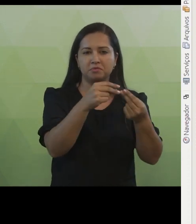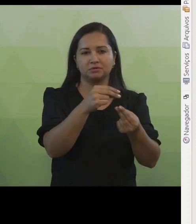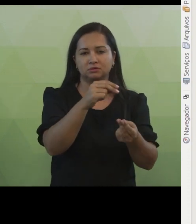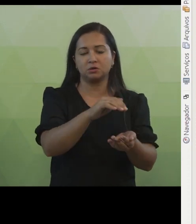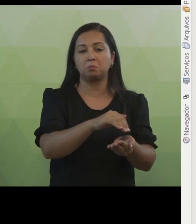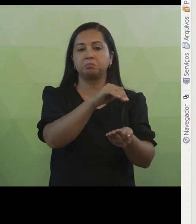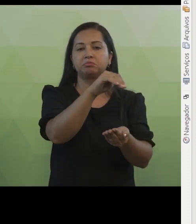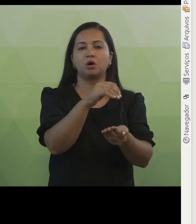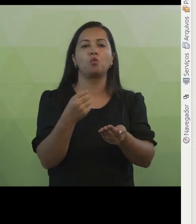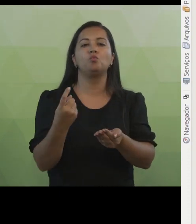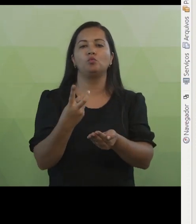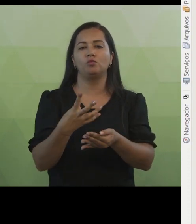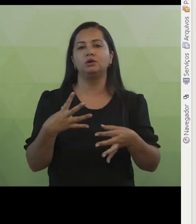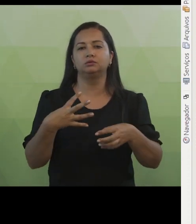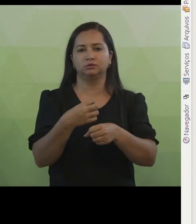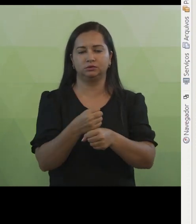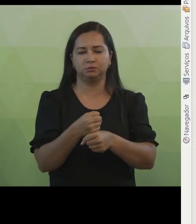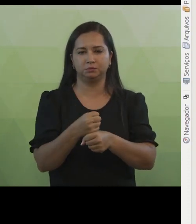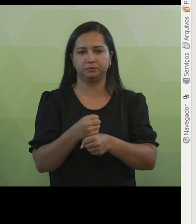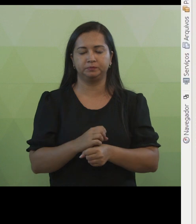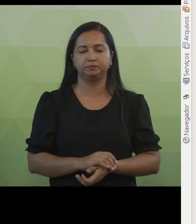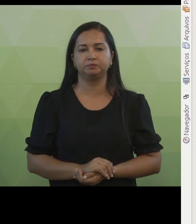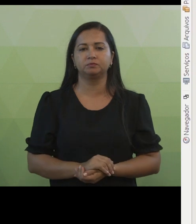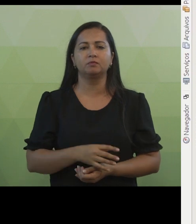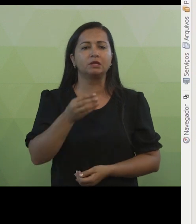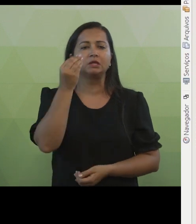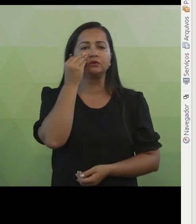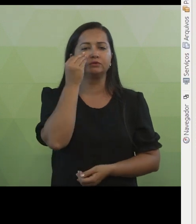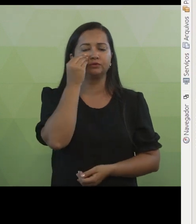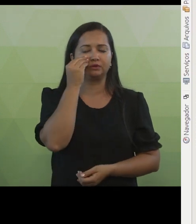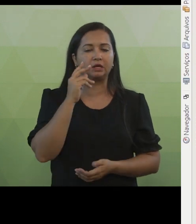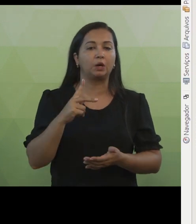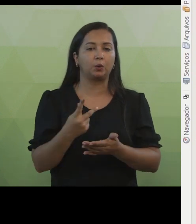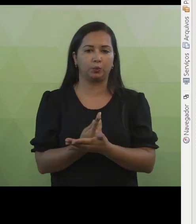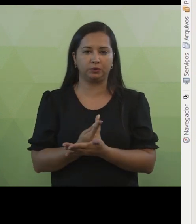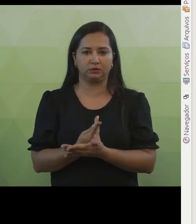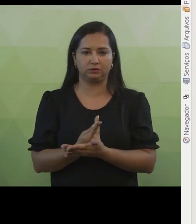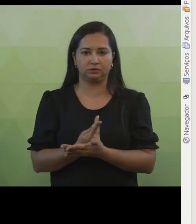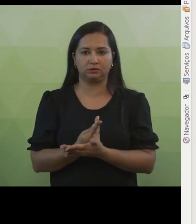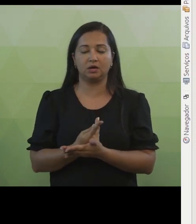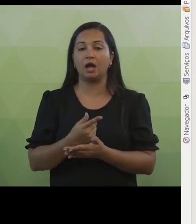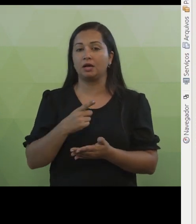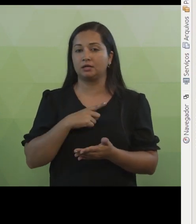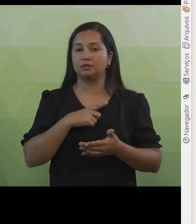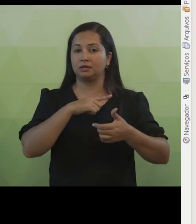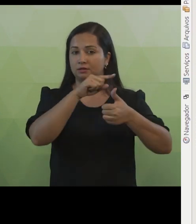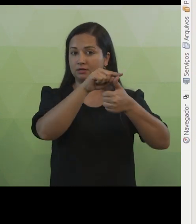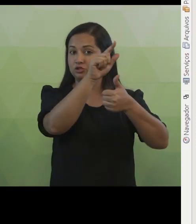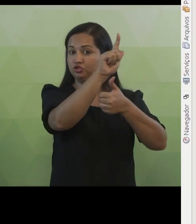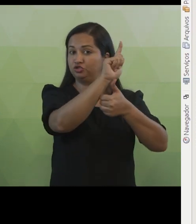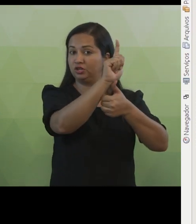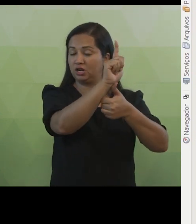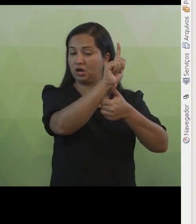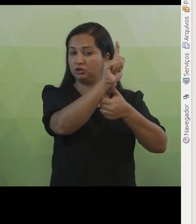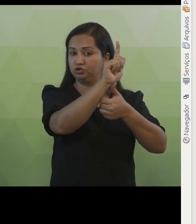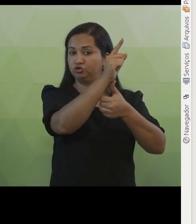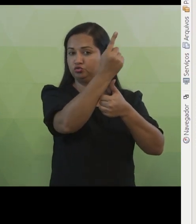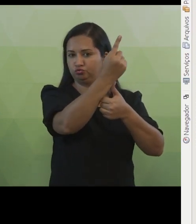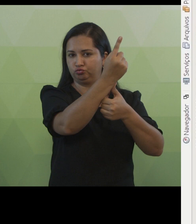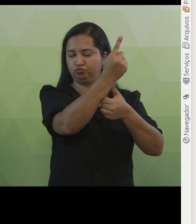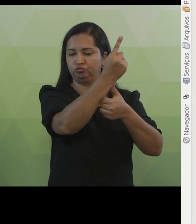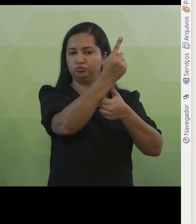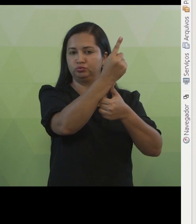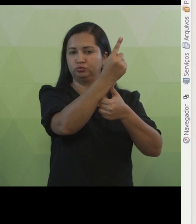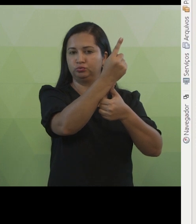vai acontecer quando eu passo aqui o gerente, que é o funcionário 1, que é da classe